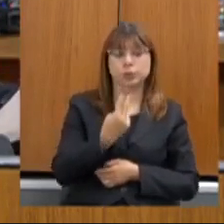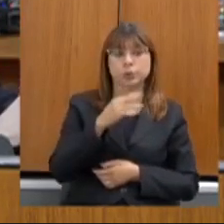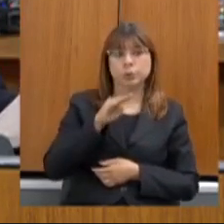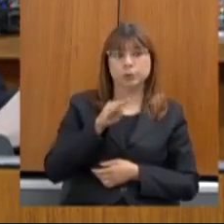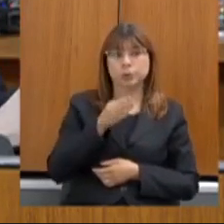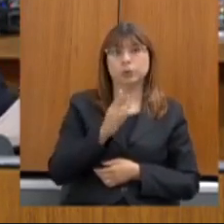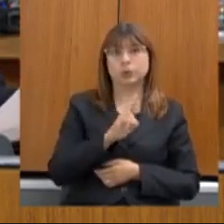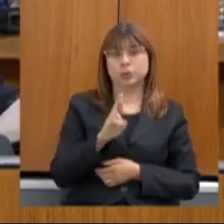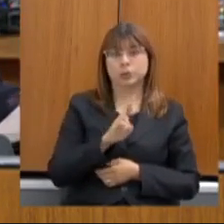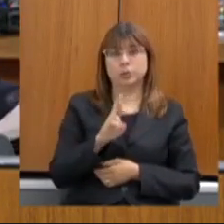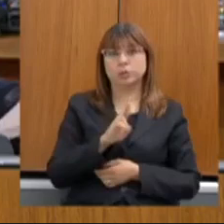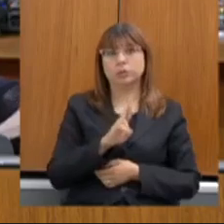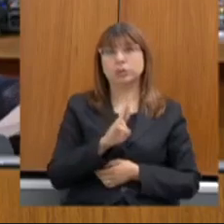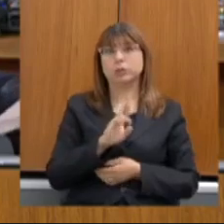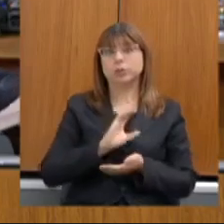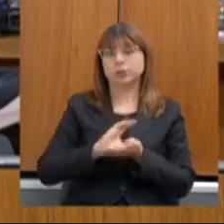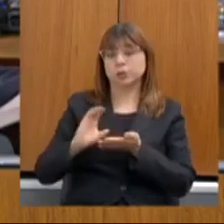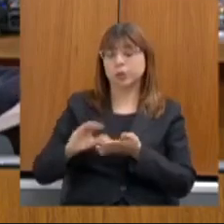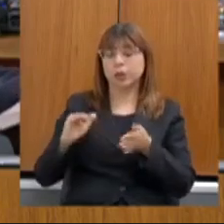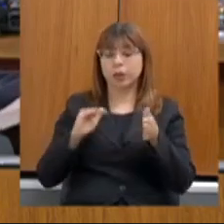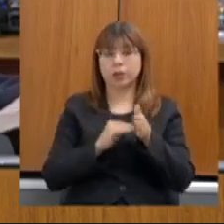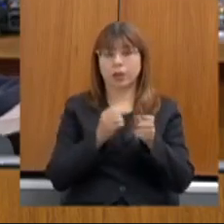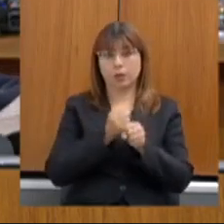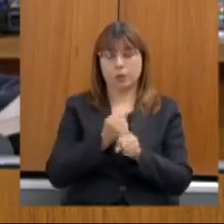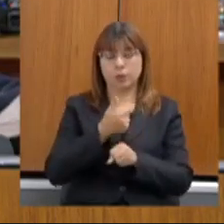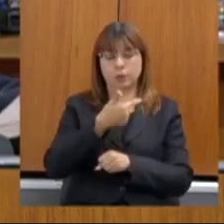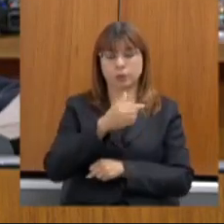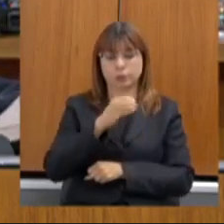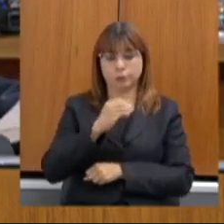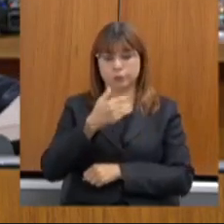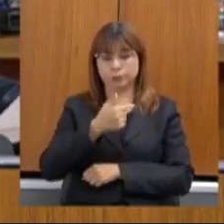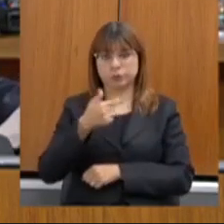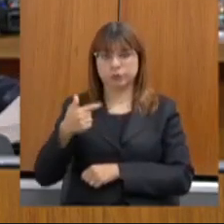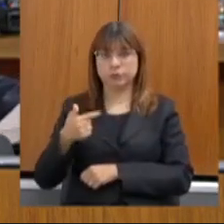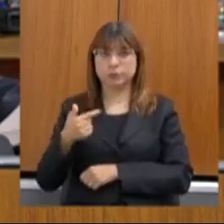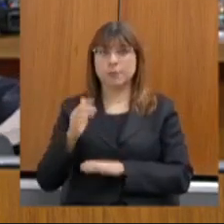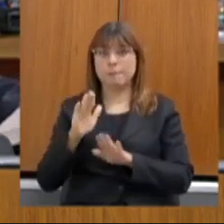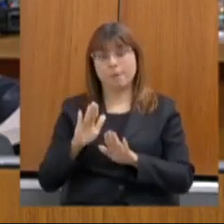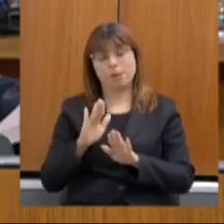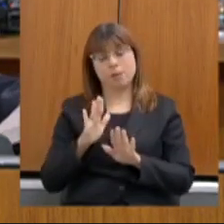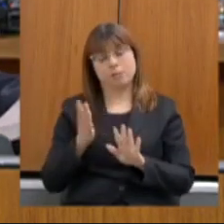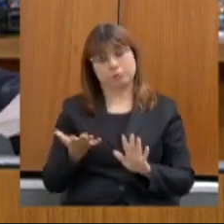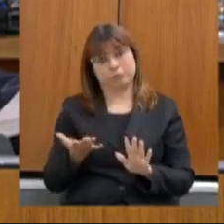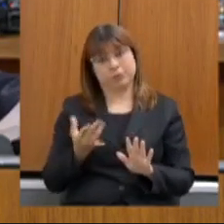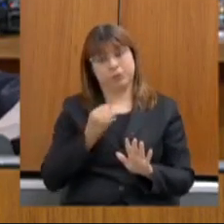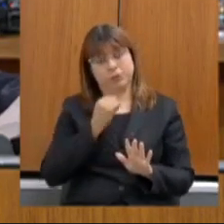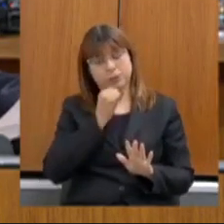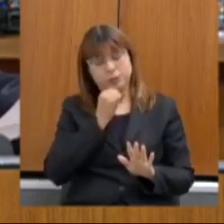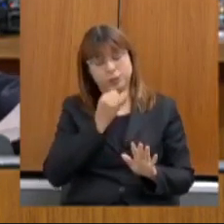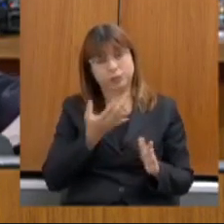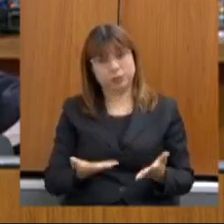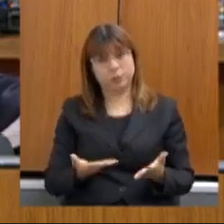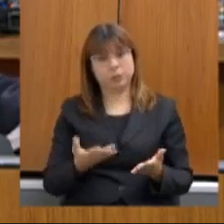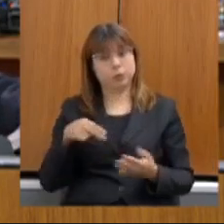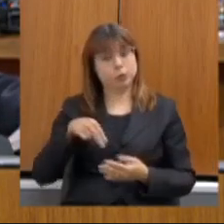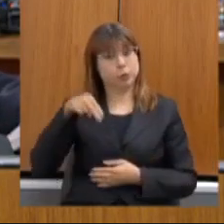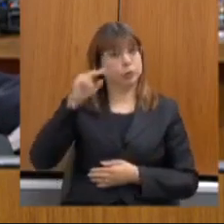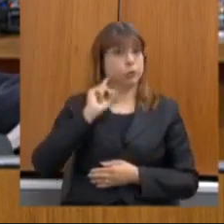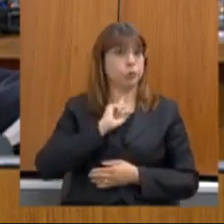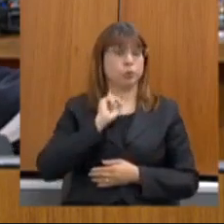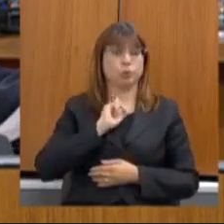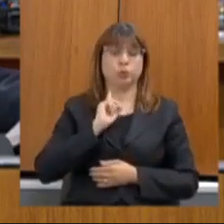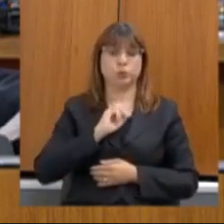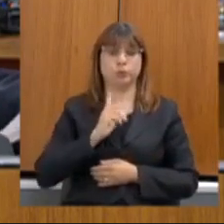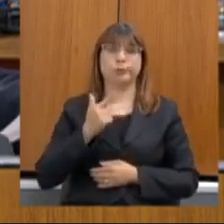de reais estão sendo vestida tá 2022 aí é mais infelizmente é é o norte de